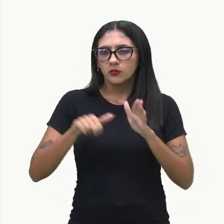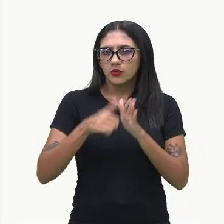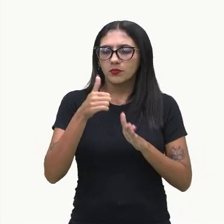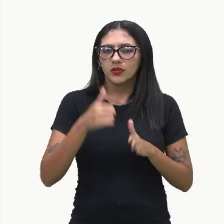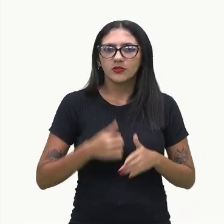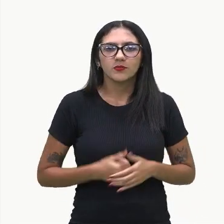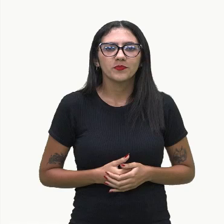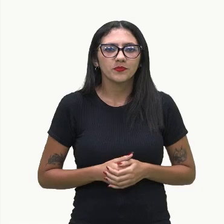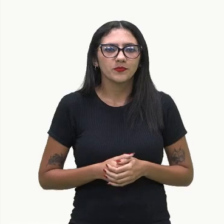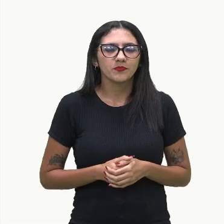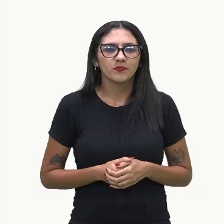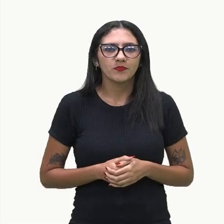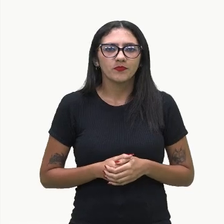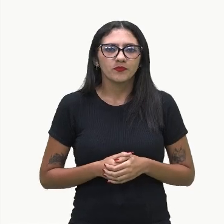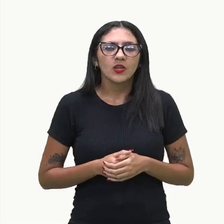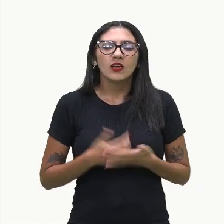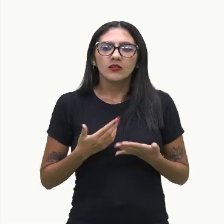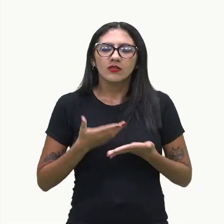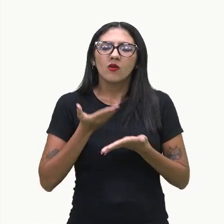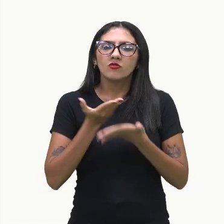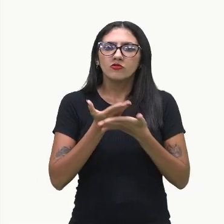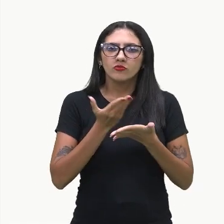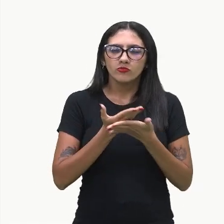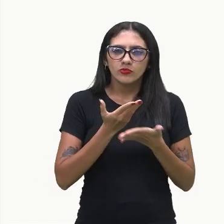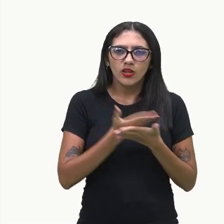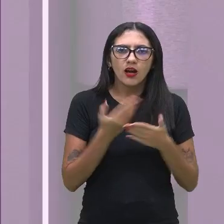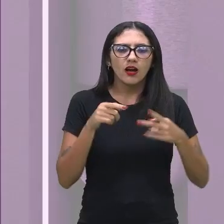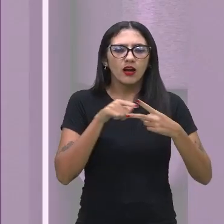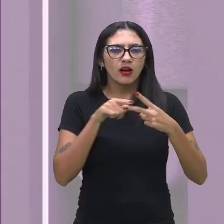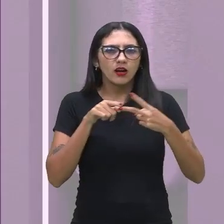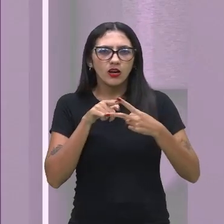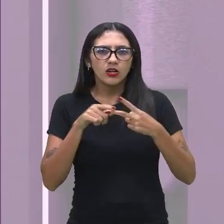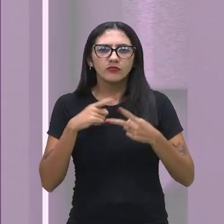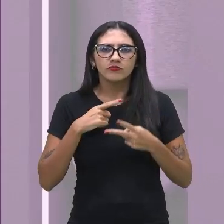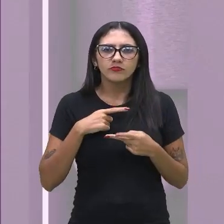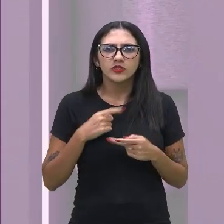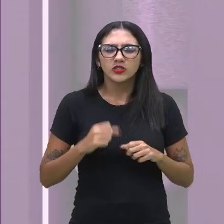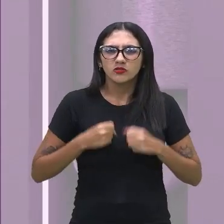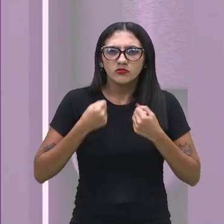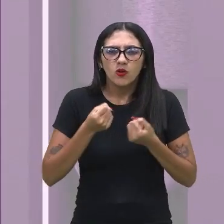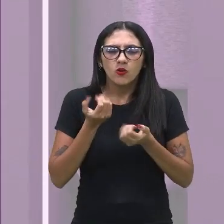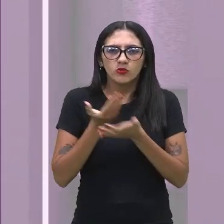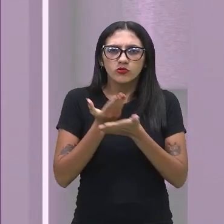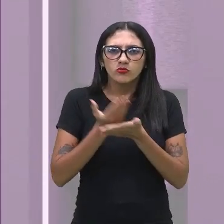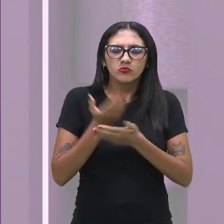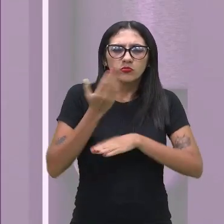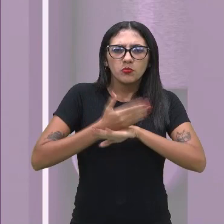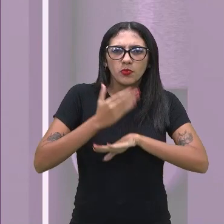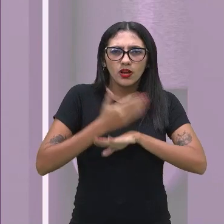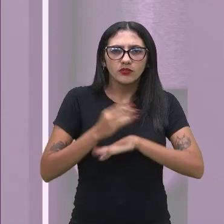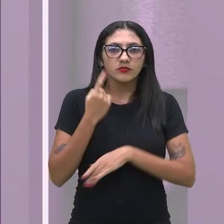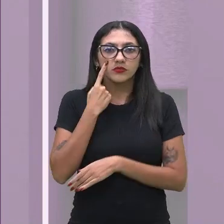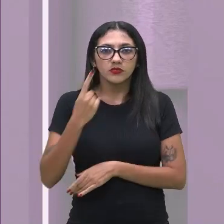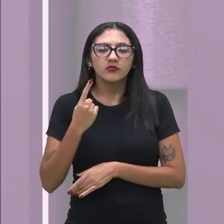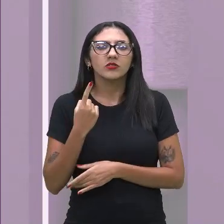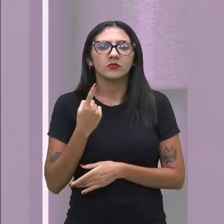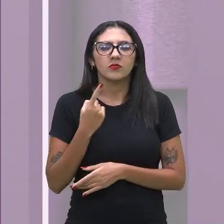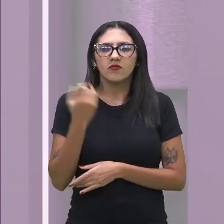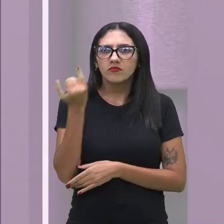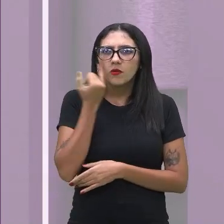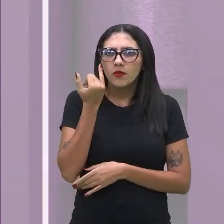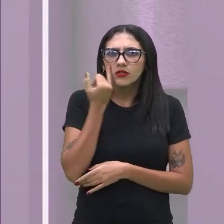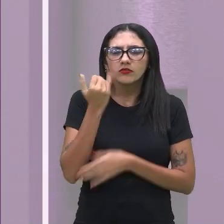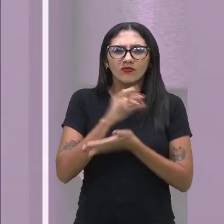queridos, trabalhar aí ângulos opostos pelo vértice requer exercício, requer prática. Vocês viram que, de repente, apareceu